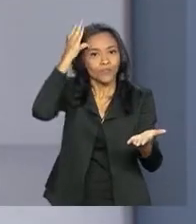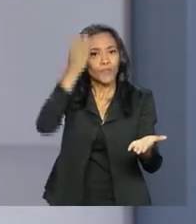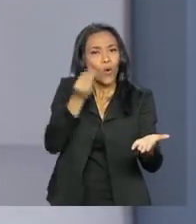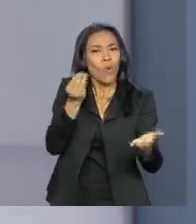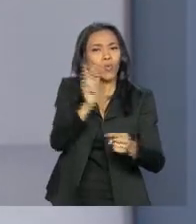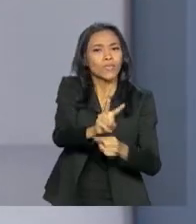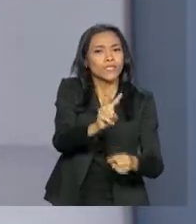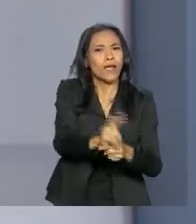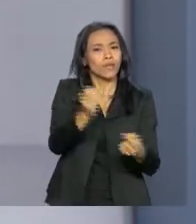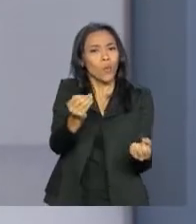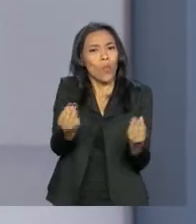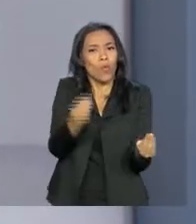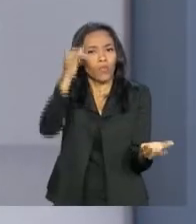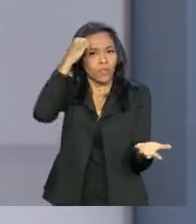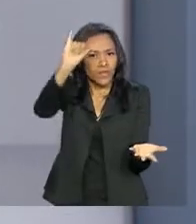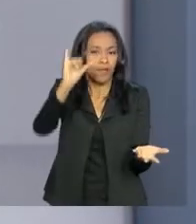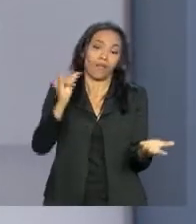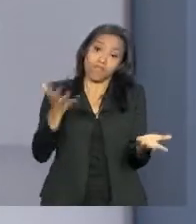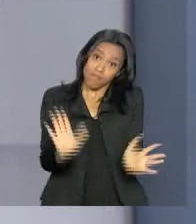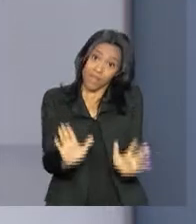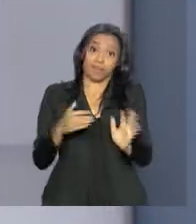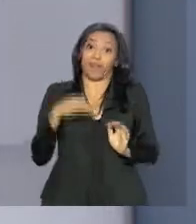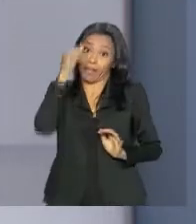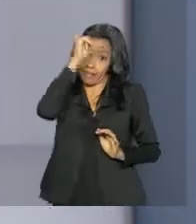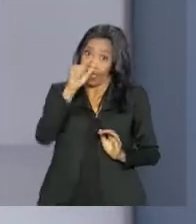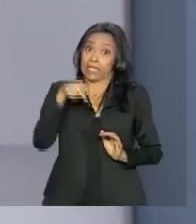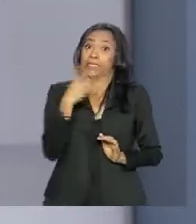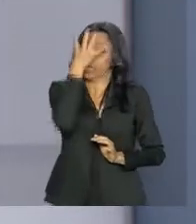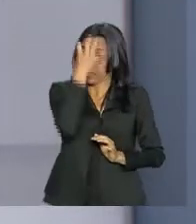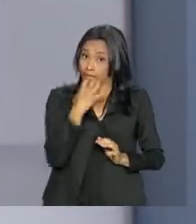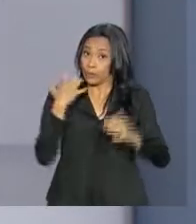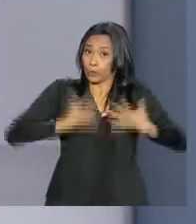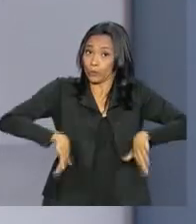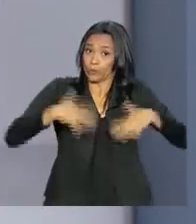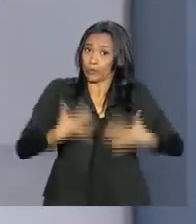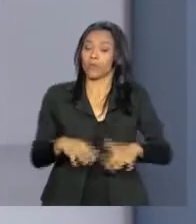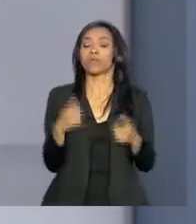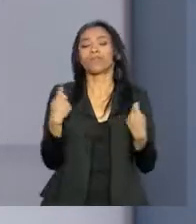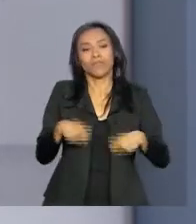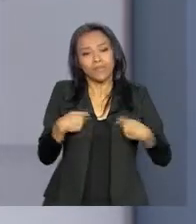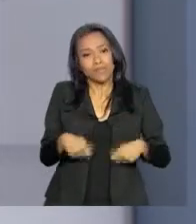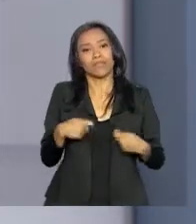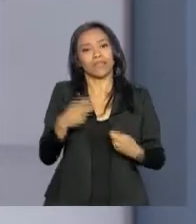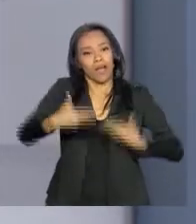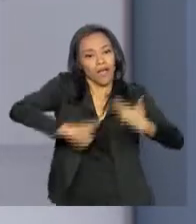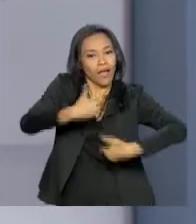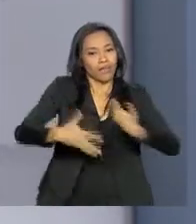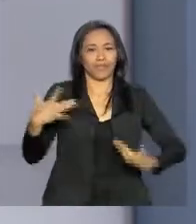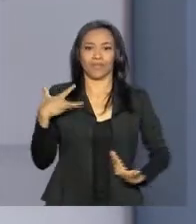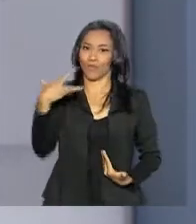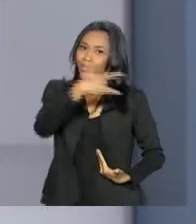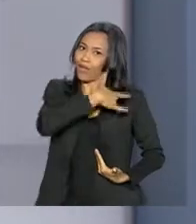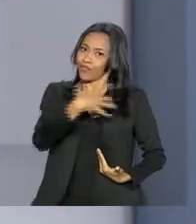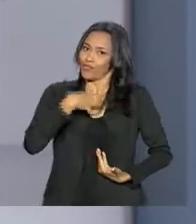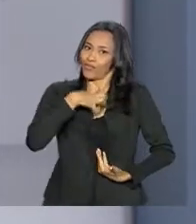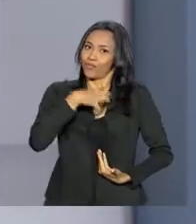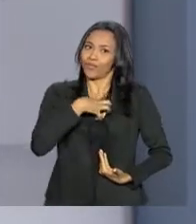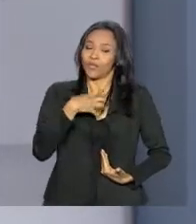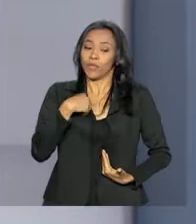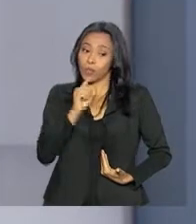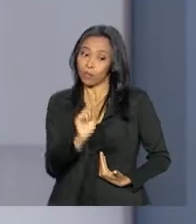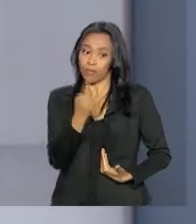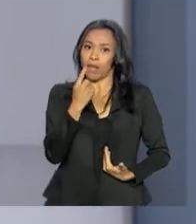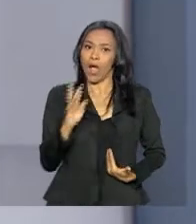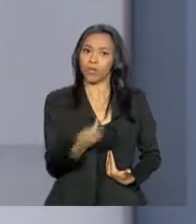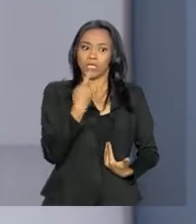com os pacientes mas para evitar esse evento sério de saúde é fundamental manter hábitos saudáveis e diante do primeiro sinal